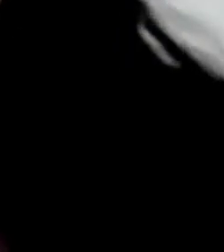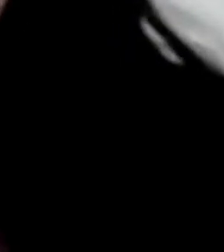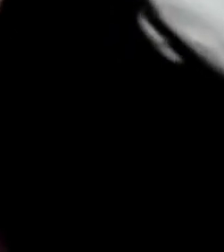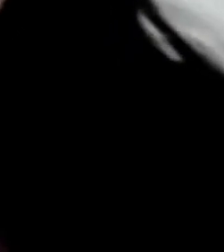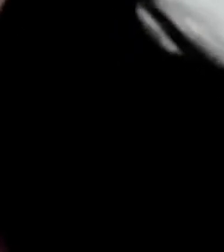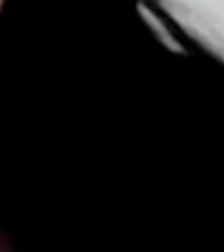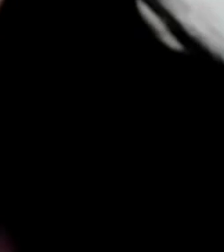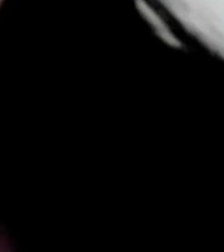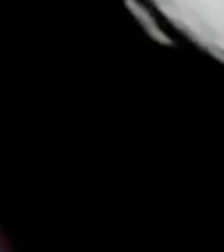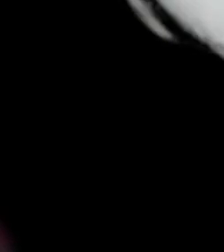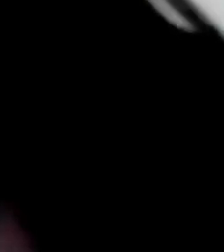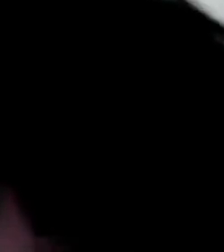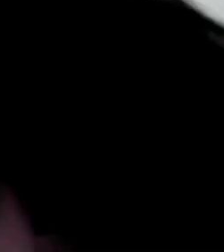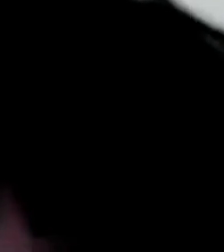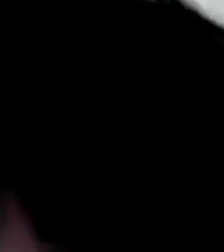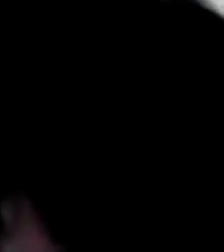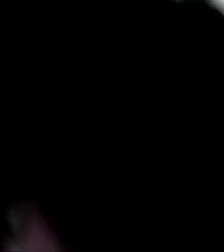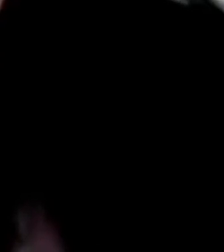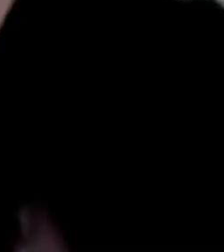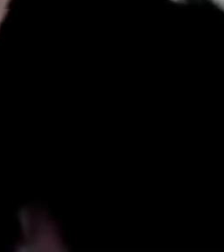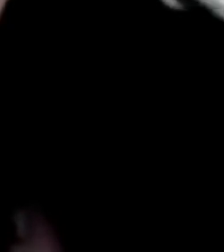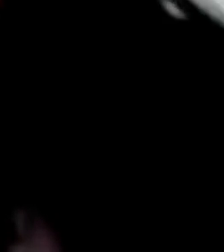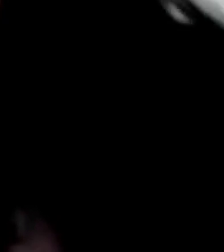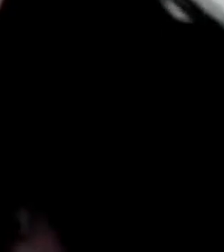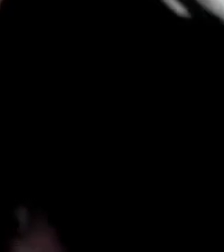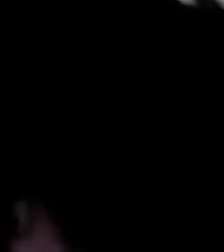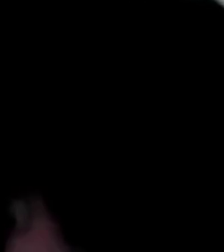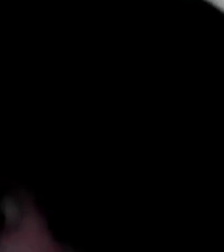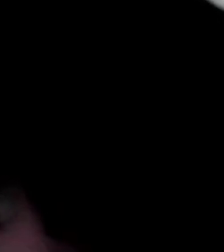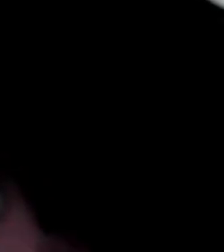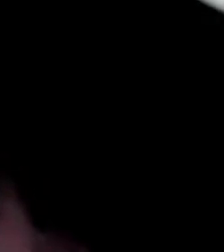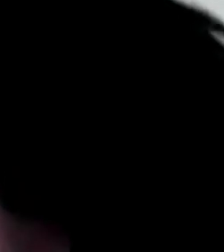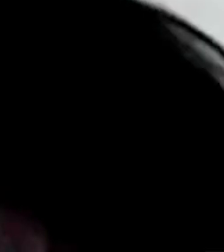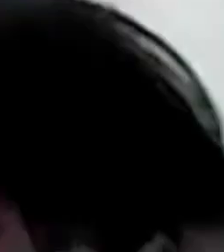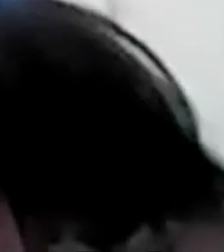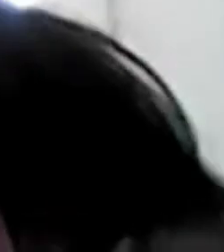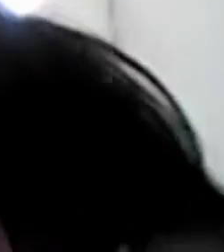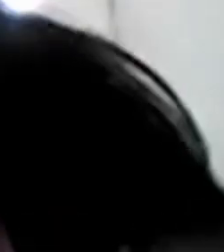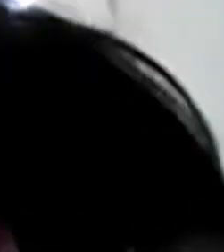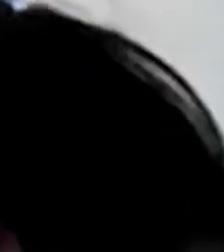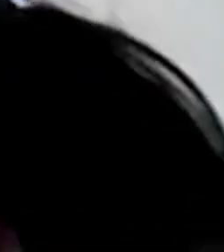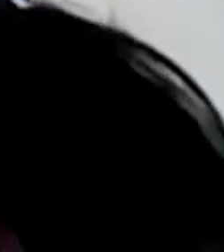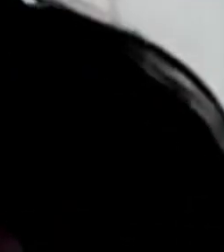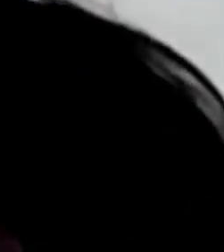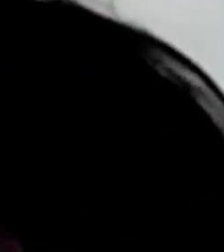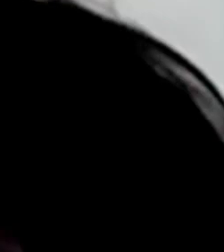acho que embasa um pouco o projeto de lei que está sendo apresentado. É possível?